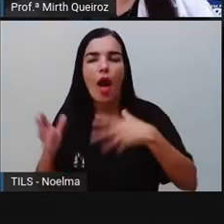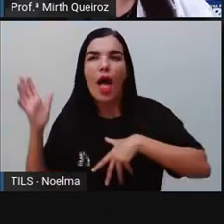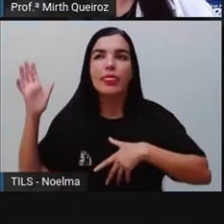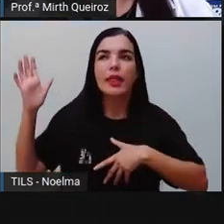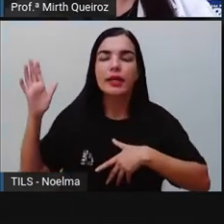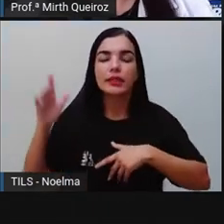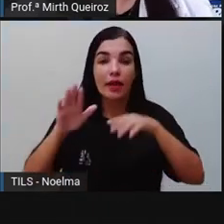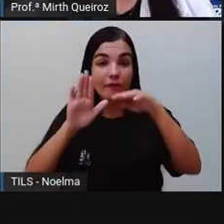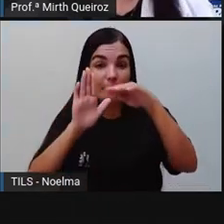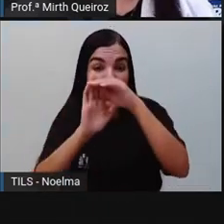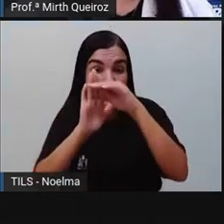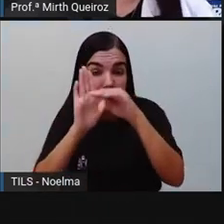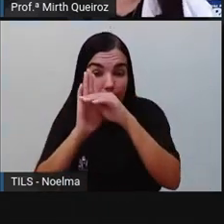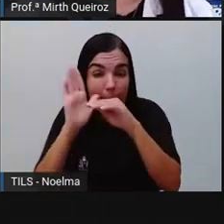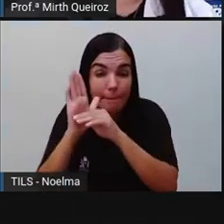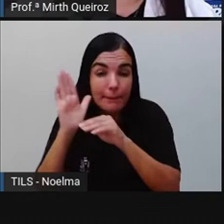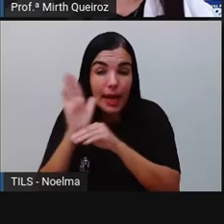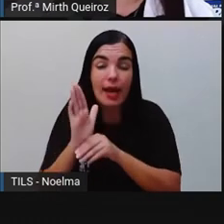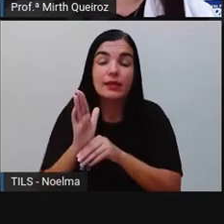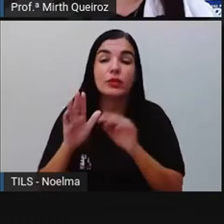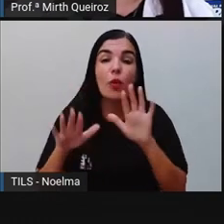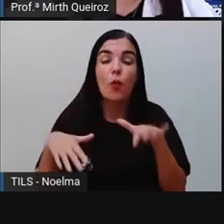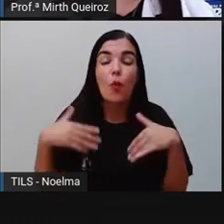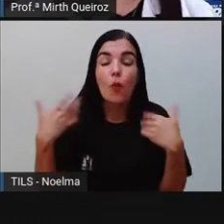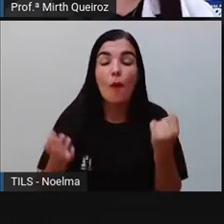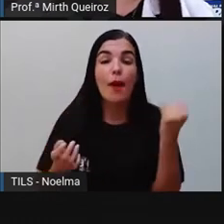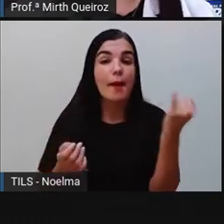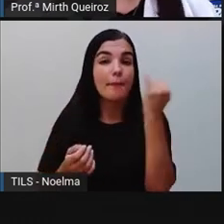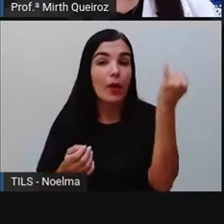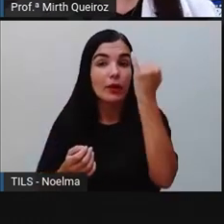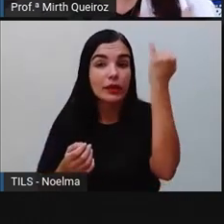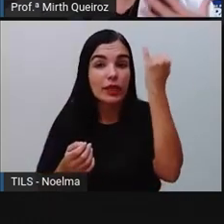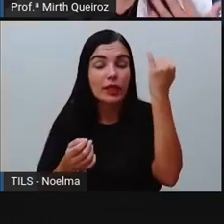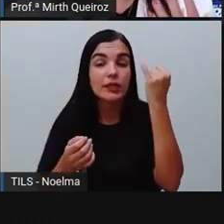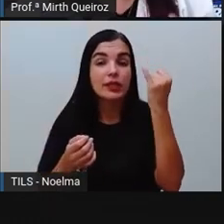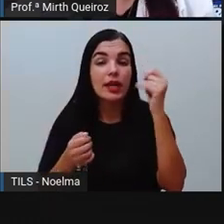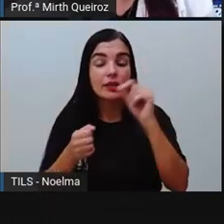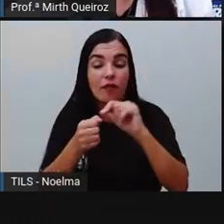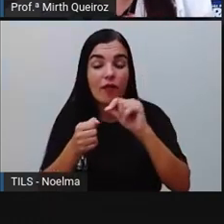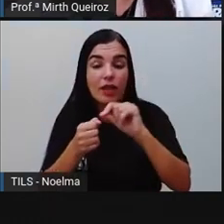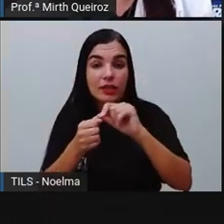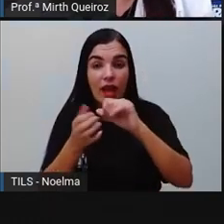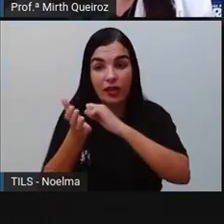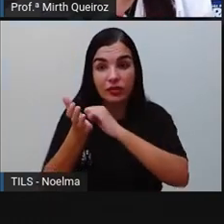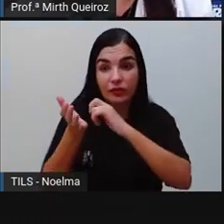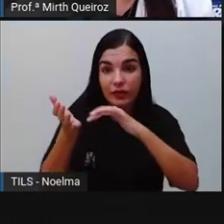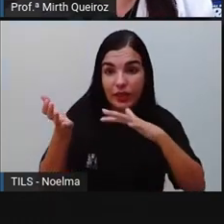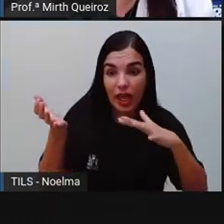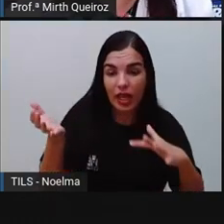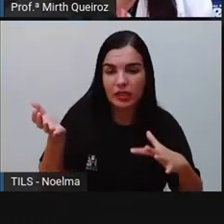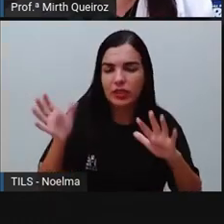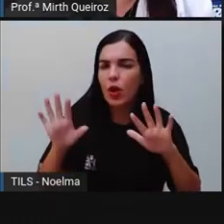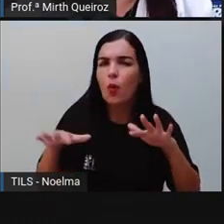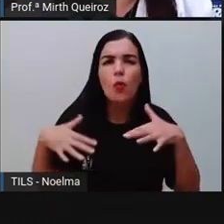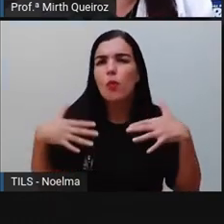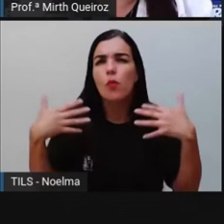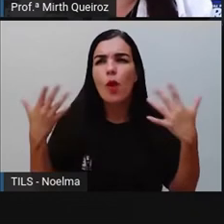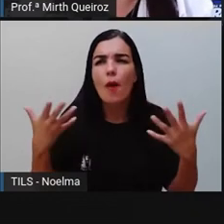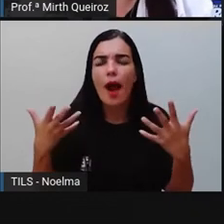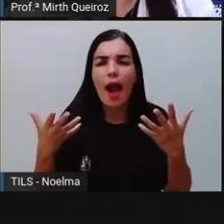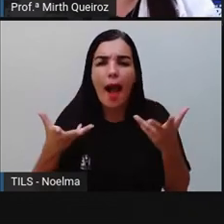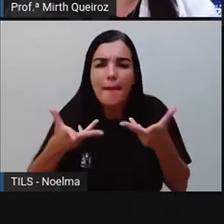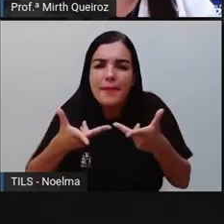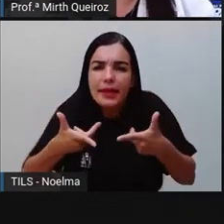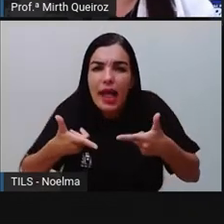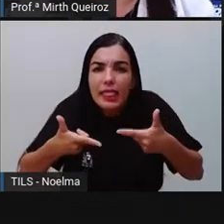a passo, a importância dessa atividade, né? O que essa atividade, que tipo de